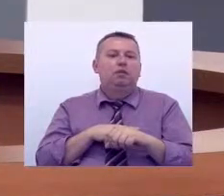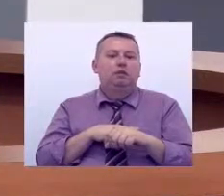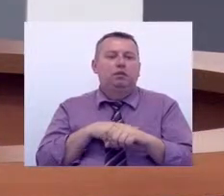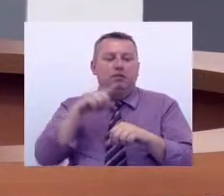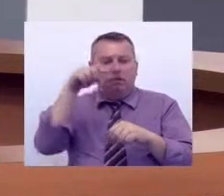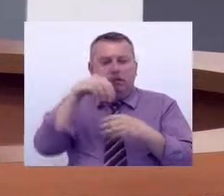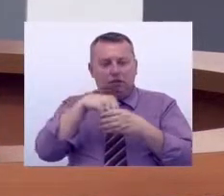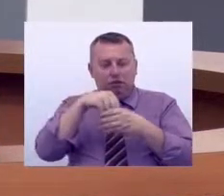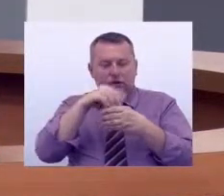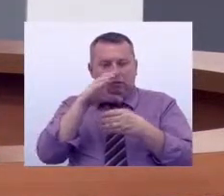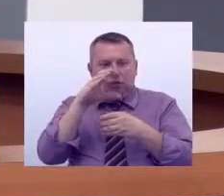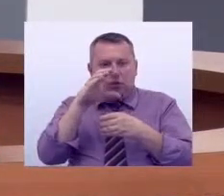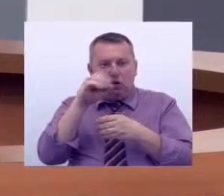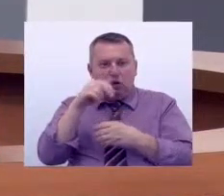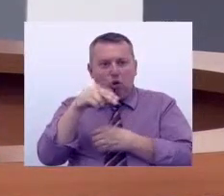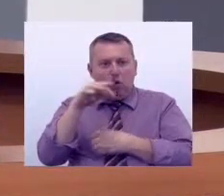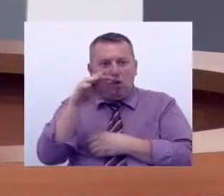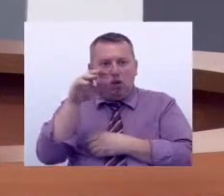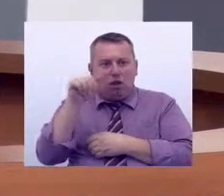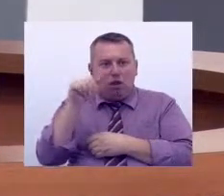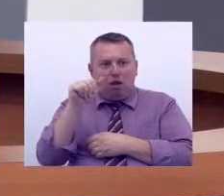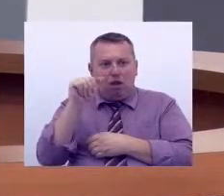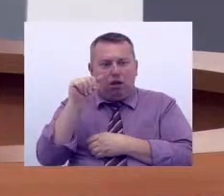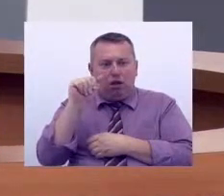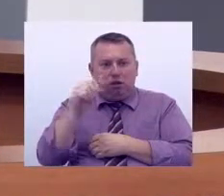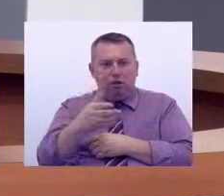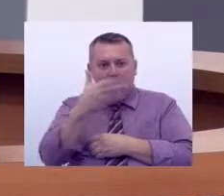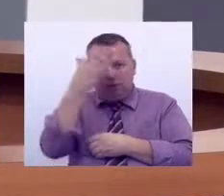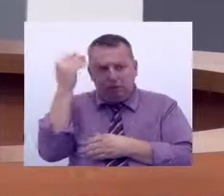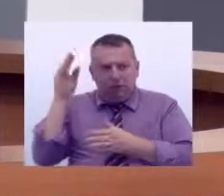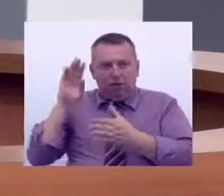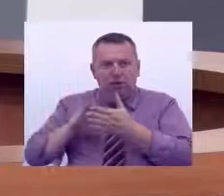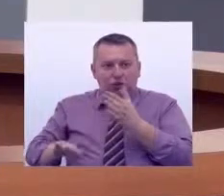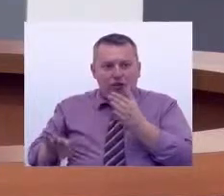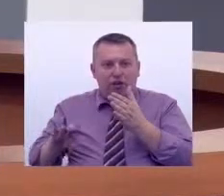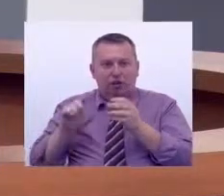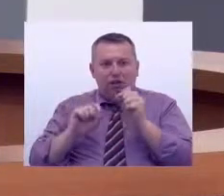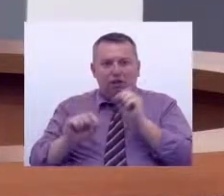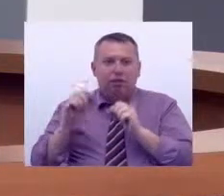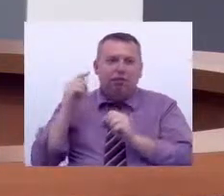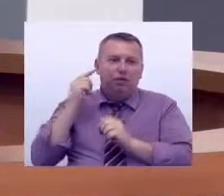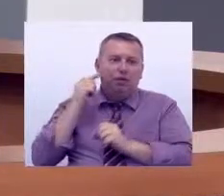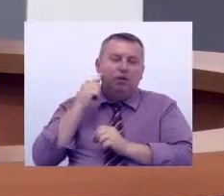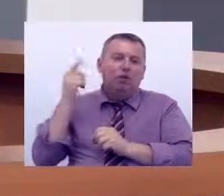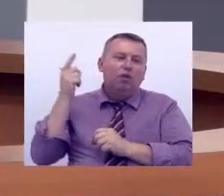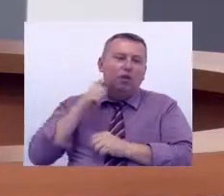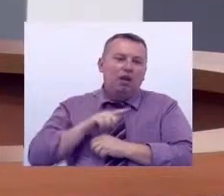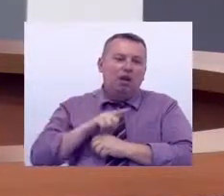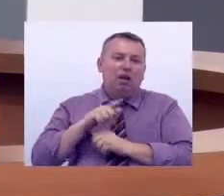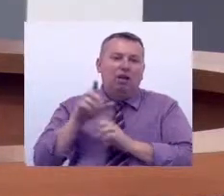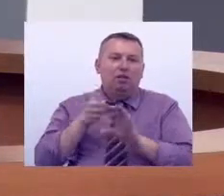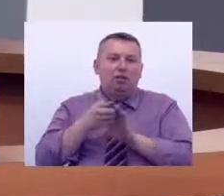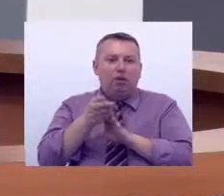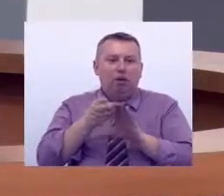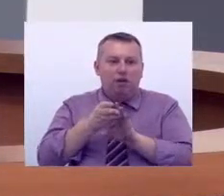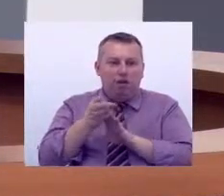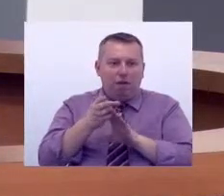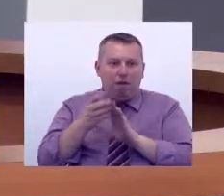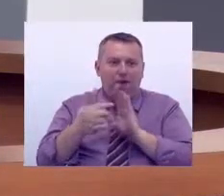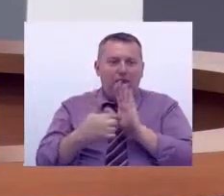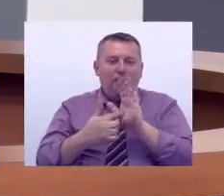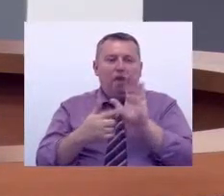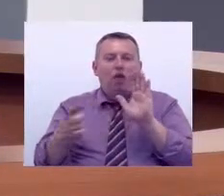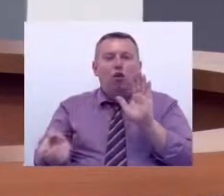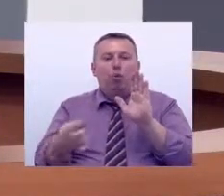da conta, que acabam se esquecendo inclusive de tirar. Quem sabe assim a gente dá uma orientação, levanta aí um